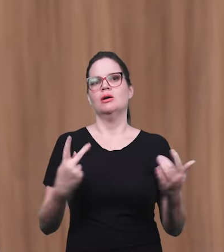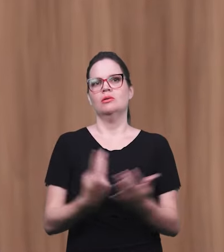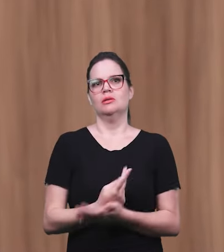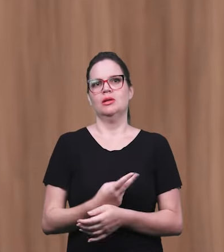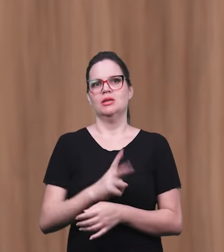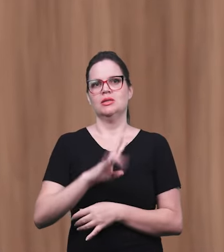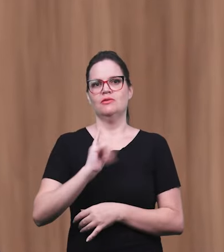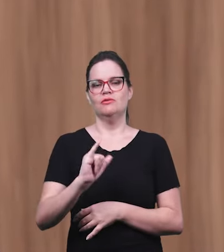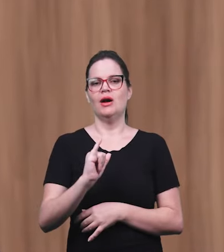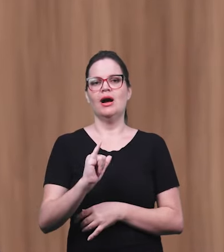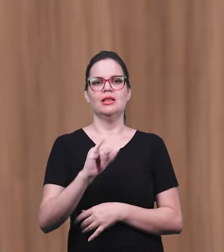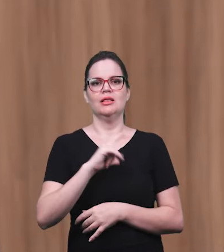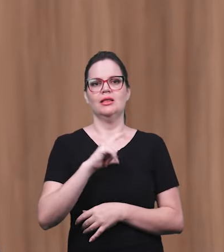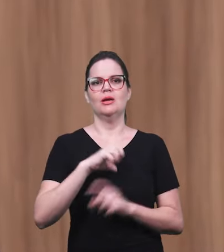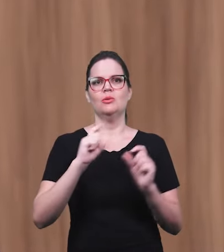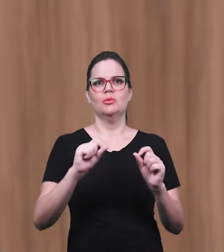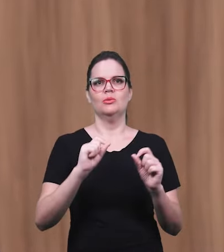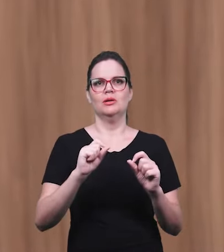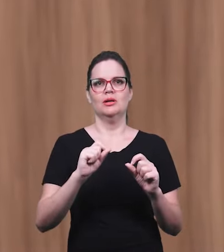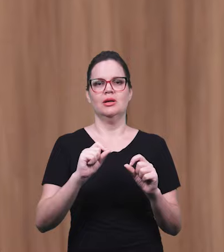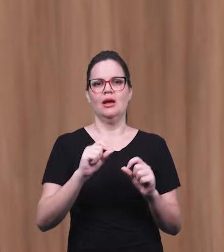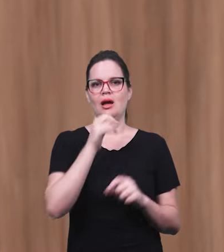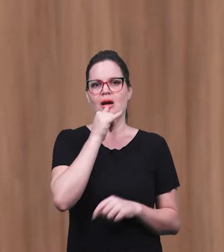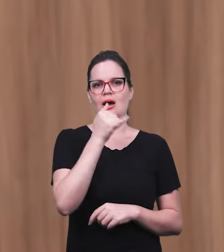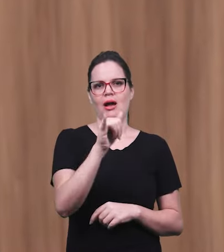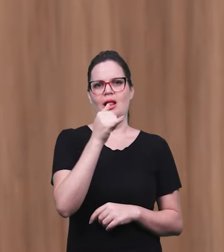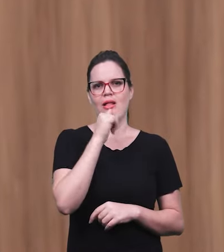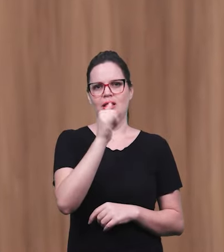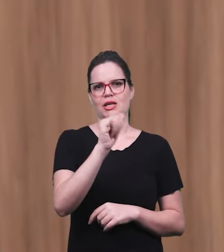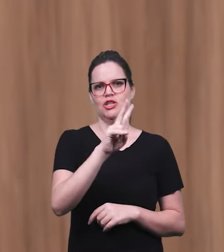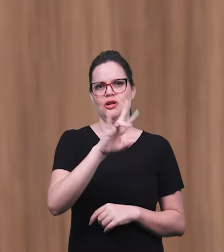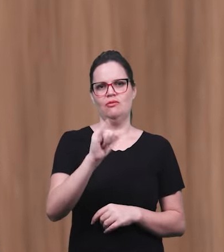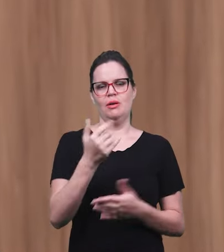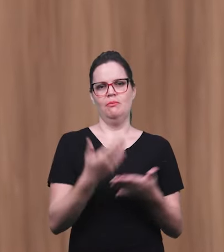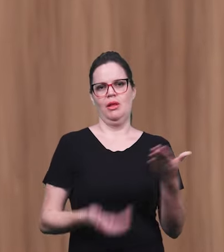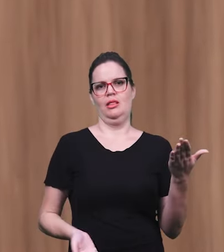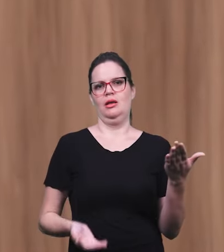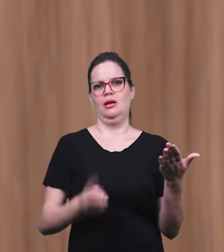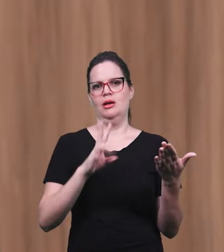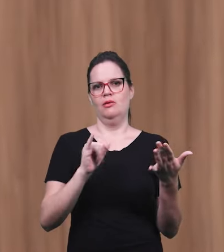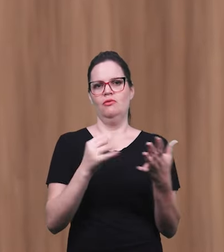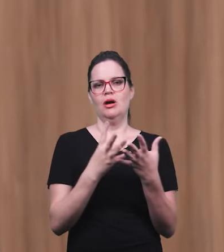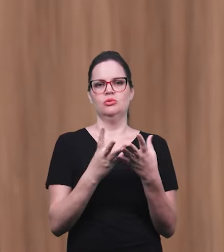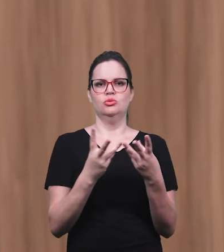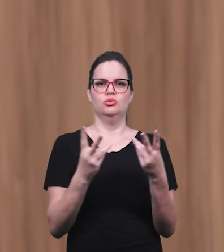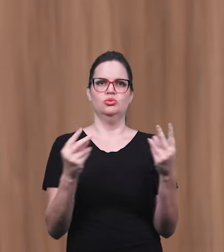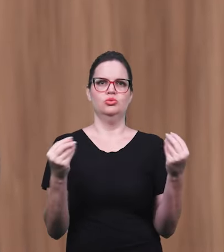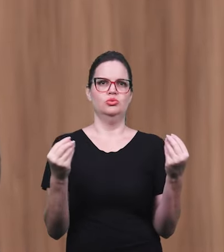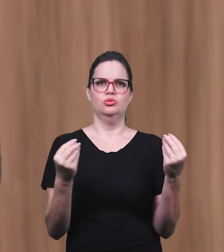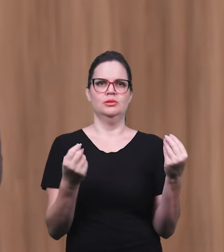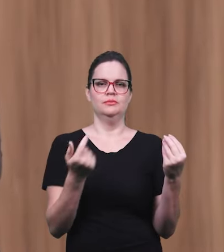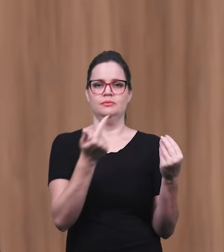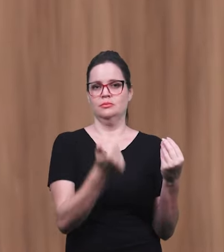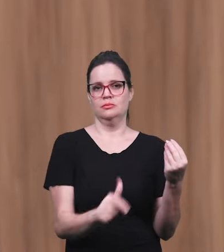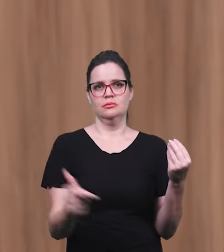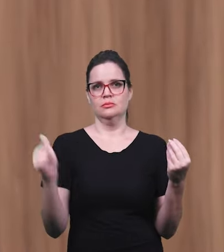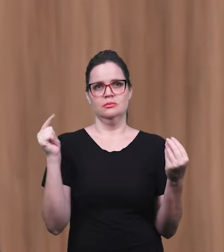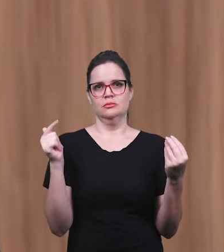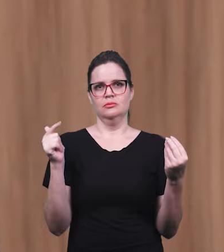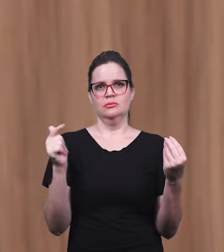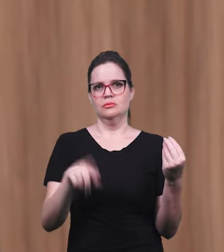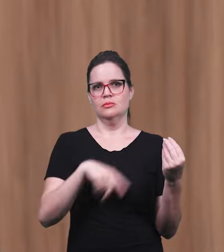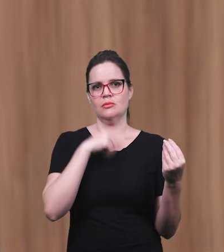morte térmica, que nós falamos assim. Então a energia que existe, ela vai deixar de ser convertida, porque ela não vai ter mais condição